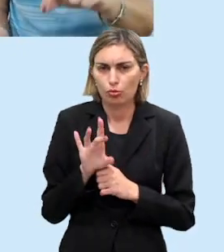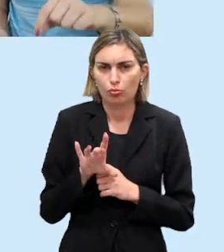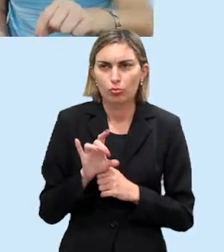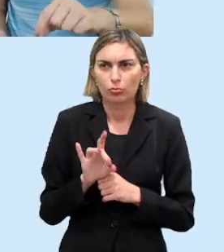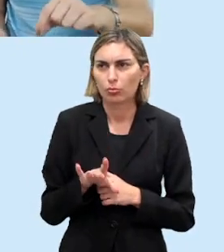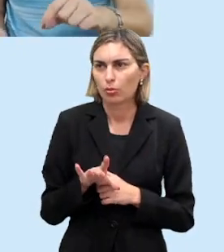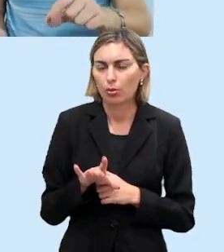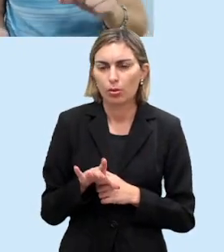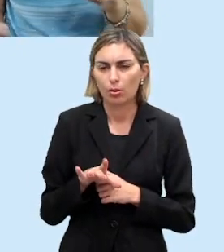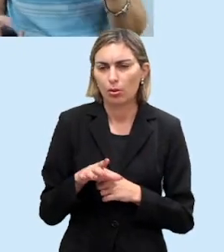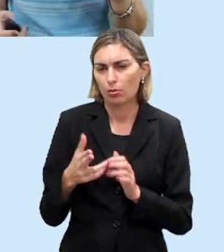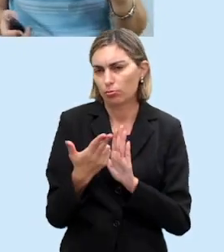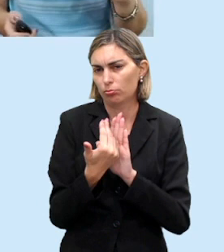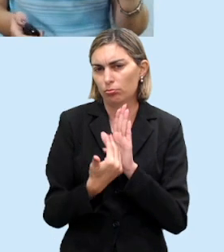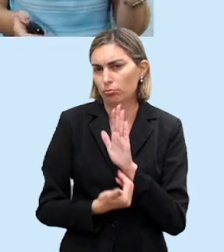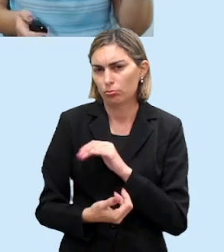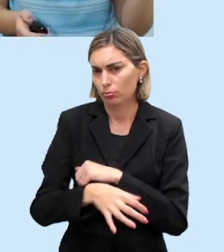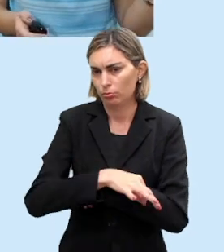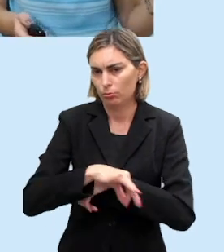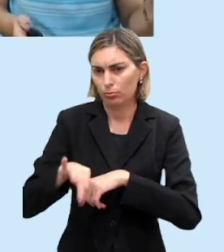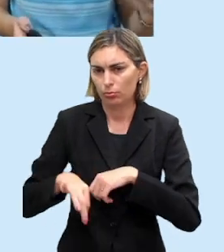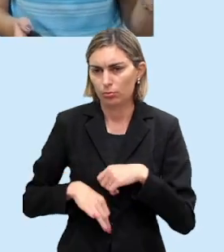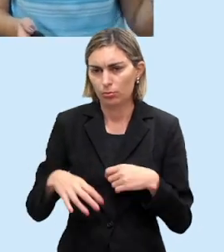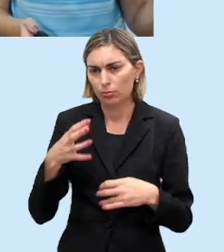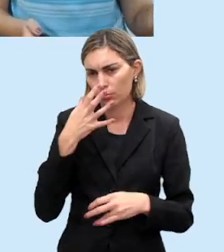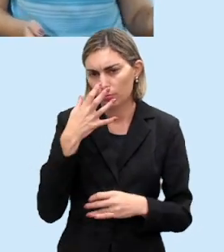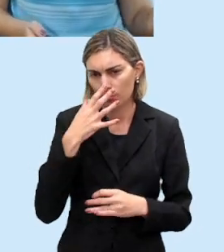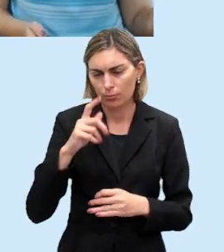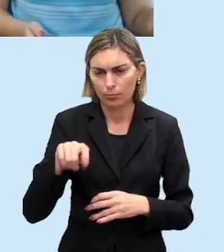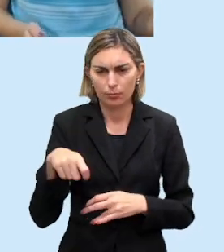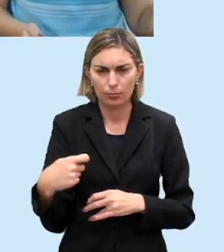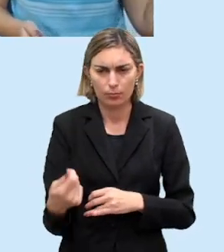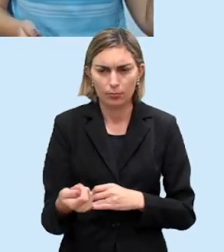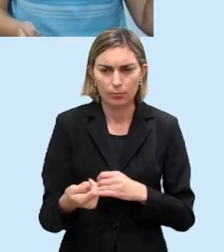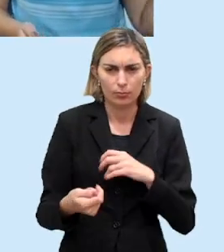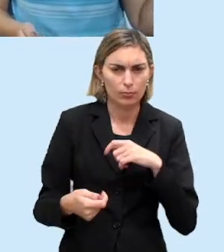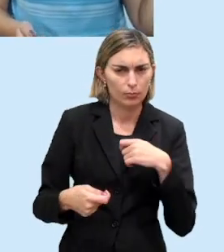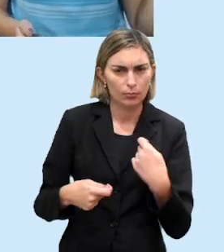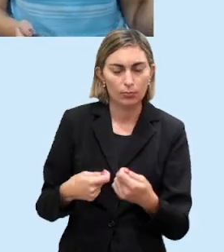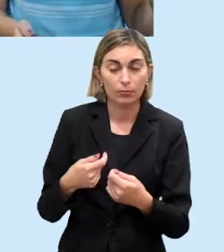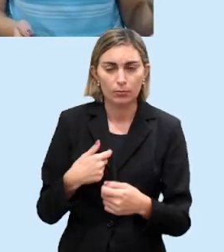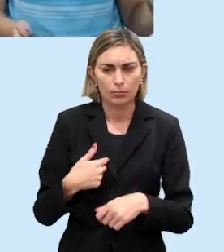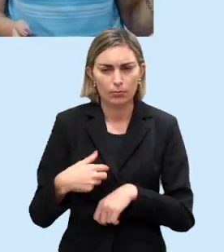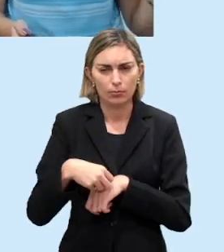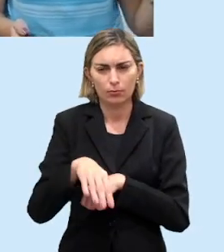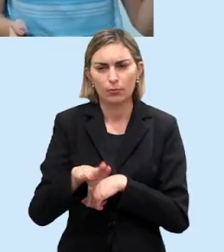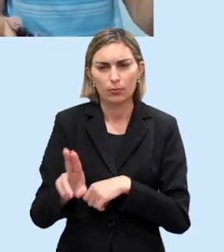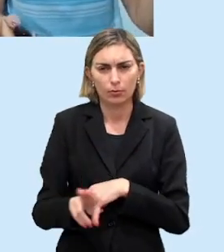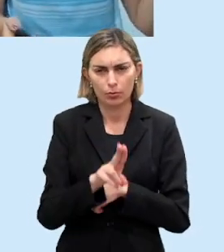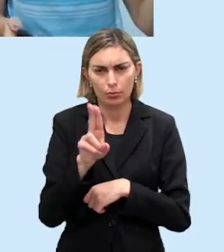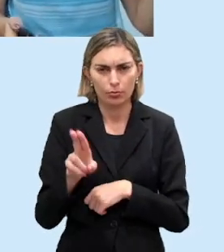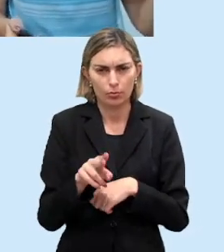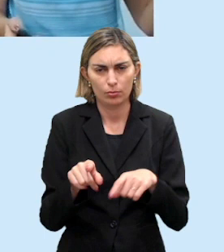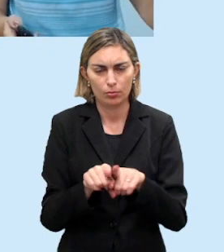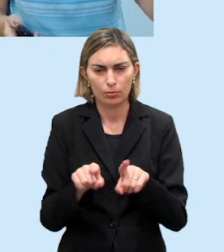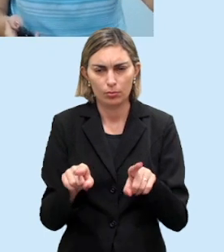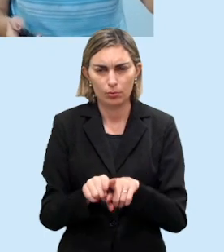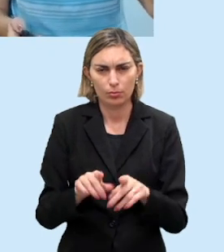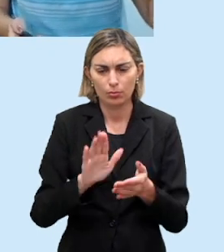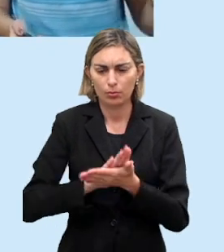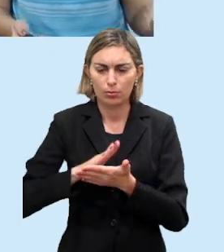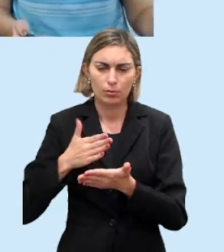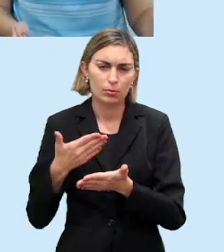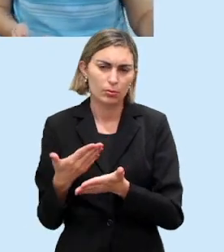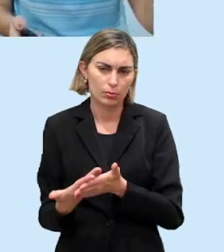no design gráfico. Observem que a psicologia, a psicanálise, ela vai se utilizar também da